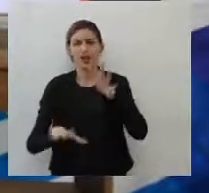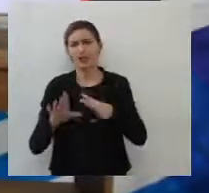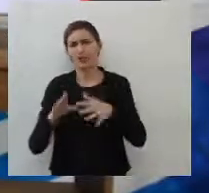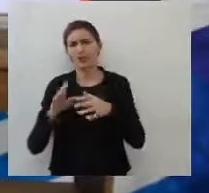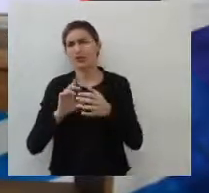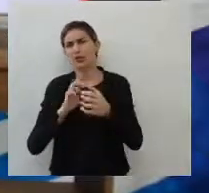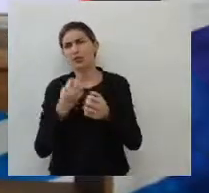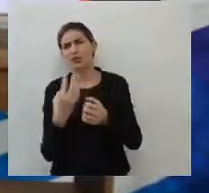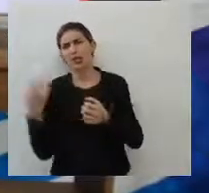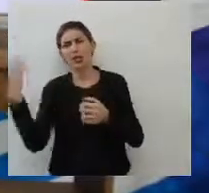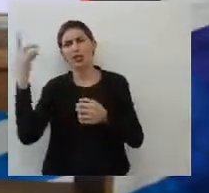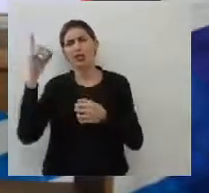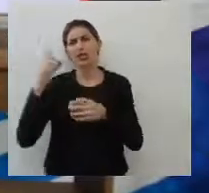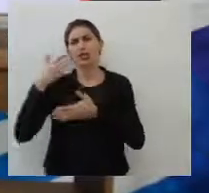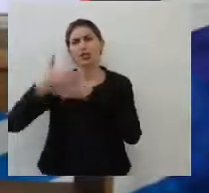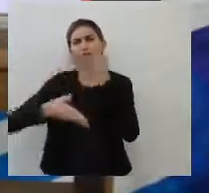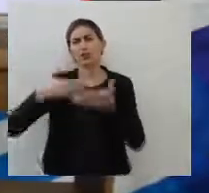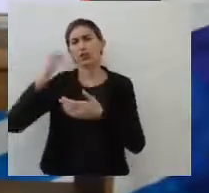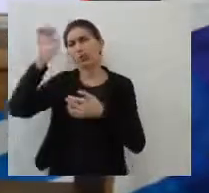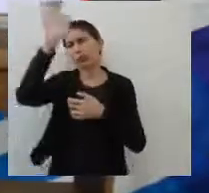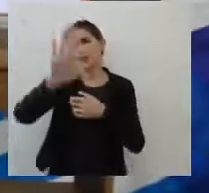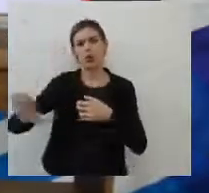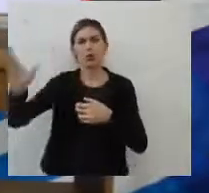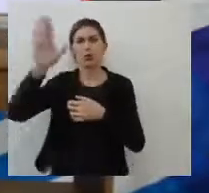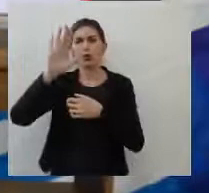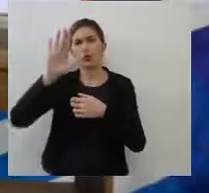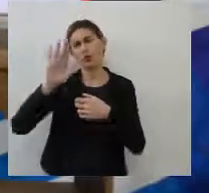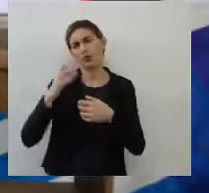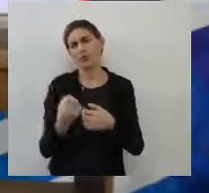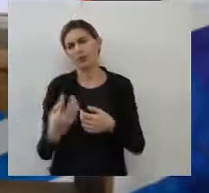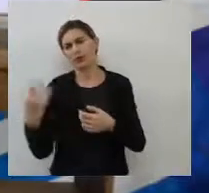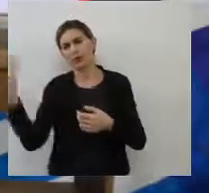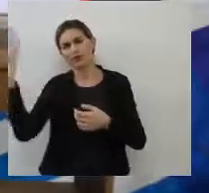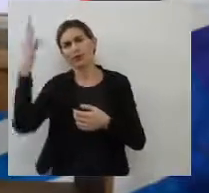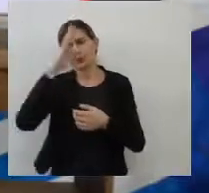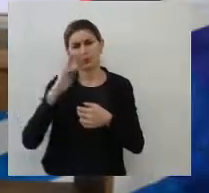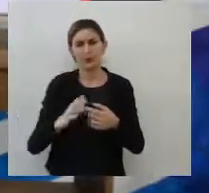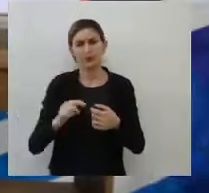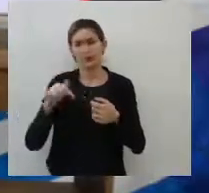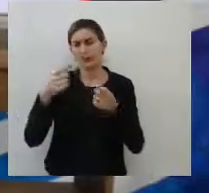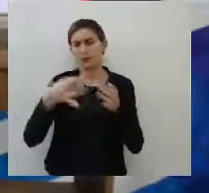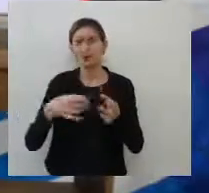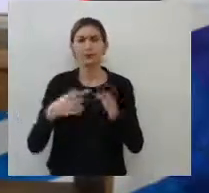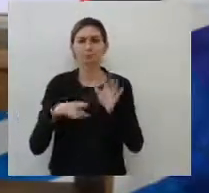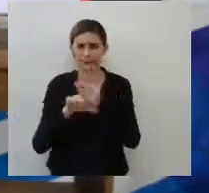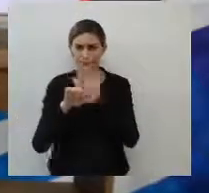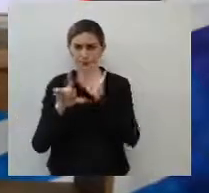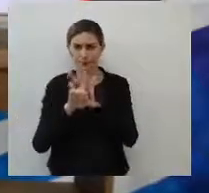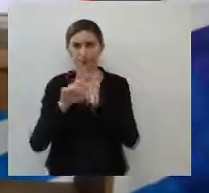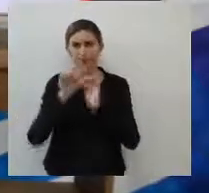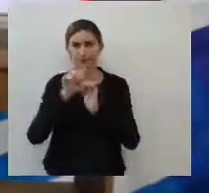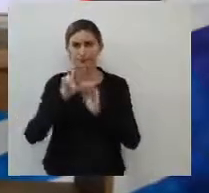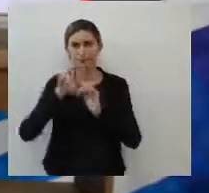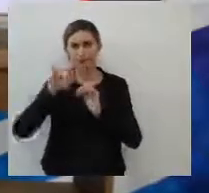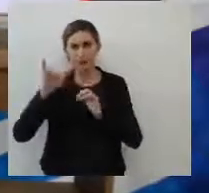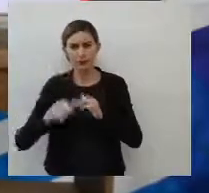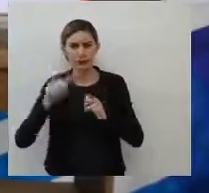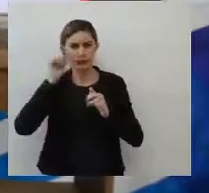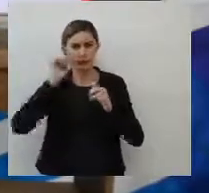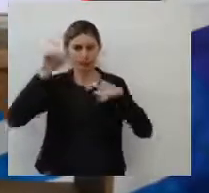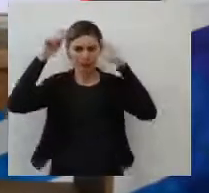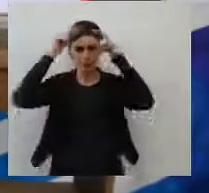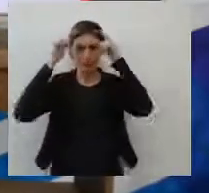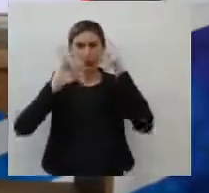do Brasil para fazer tratamentos na Europa. Inclusive, quando a Lei Áurea foi assinada pela princesa